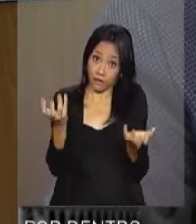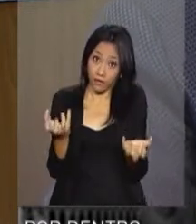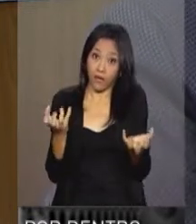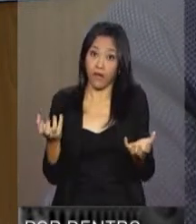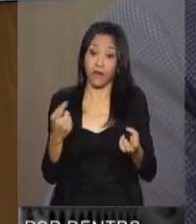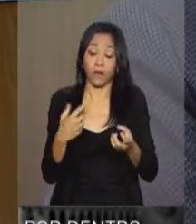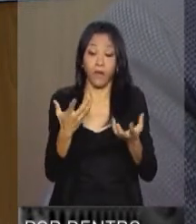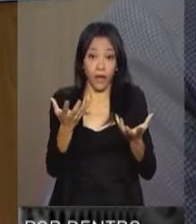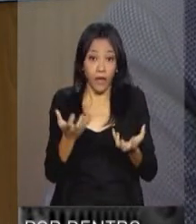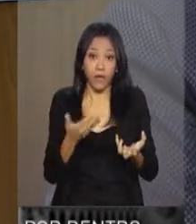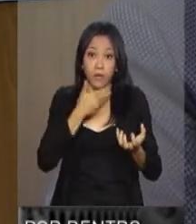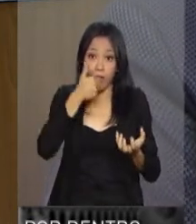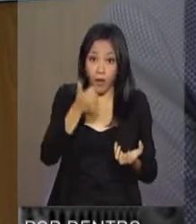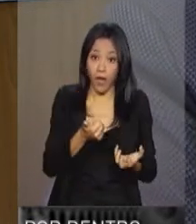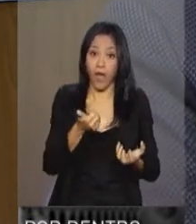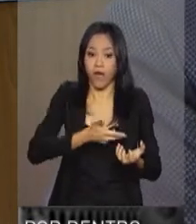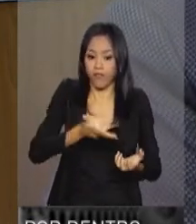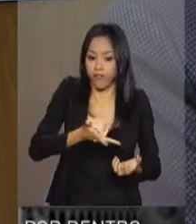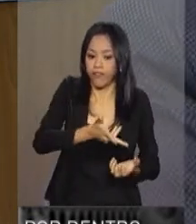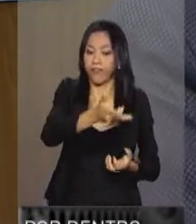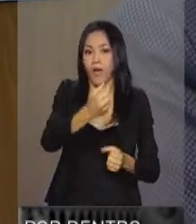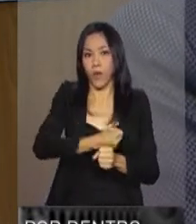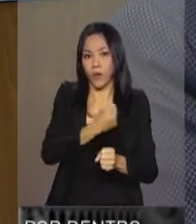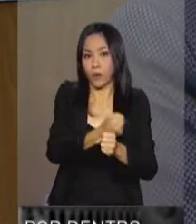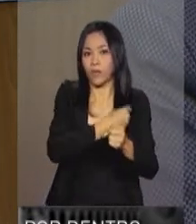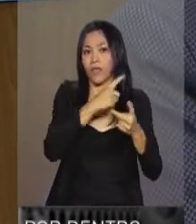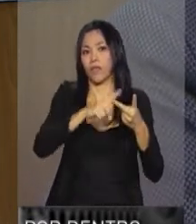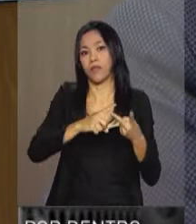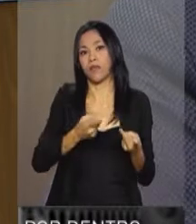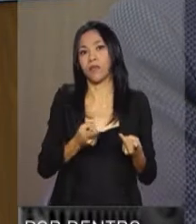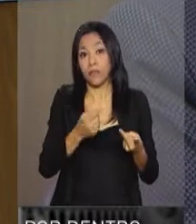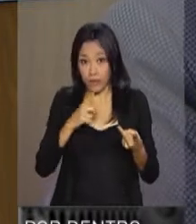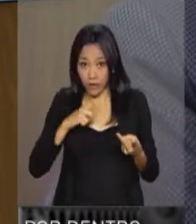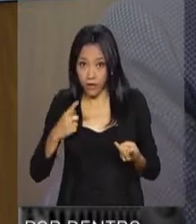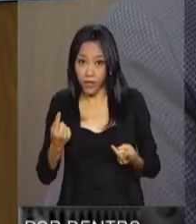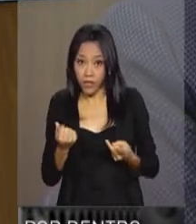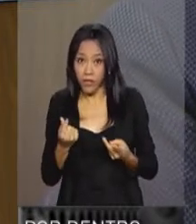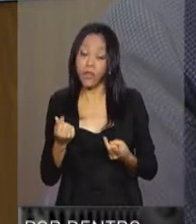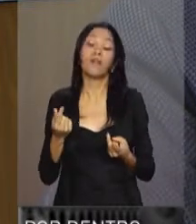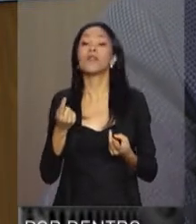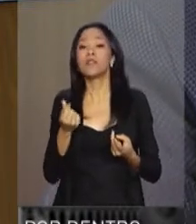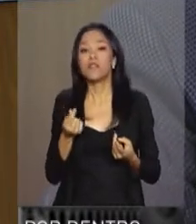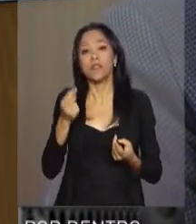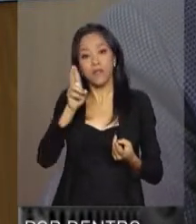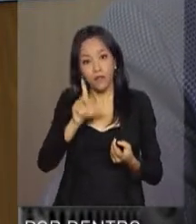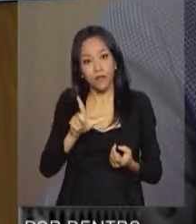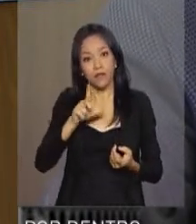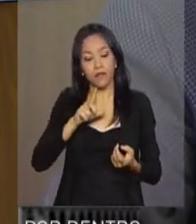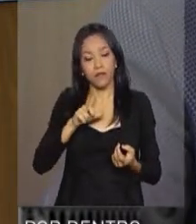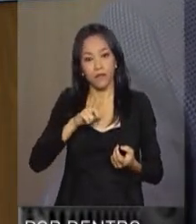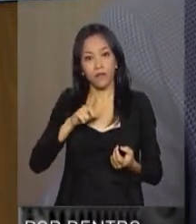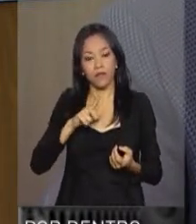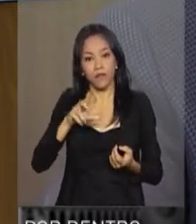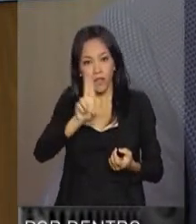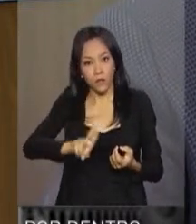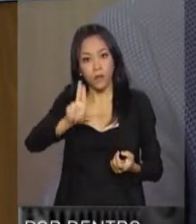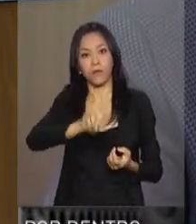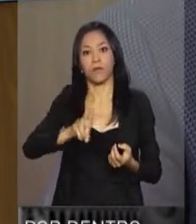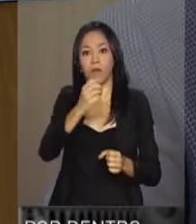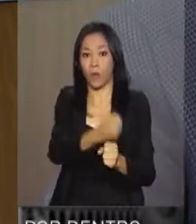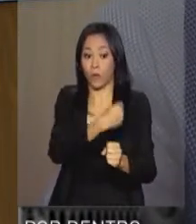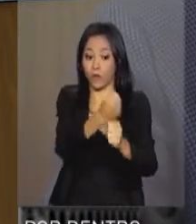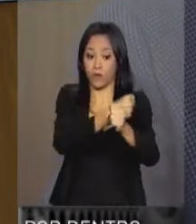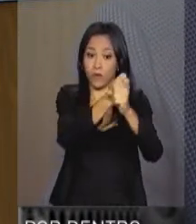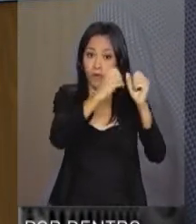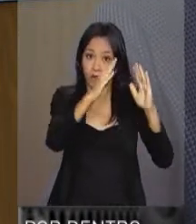a eficiência do programa audit ao recurso que esse recurso seja aplicado para o início da obra para a construção do minha casa